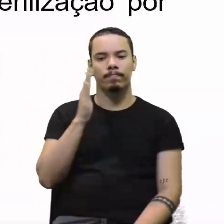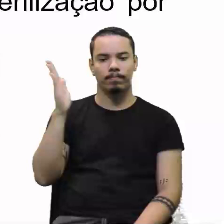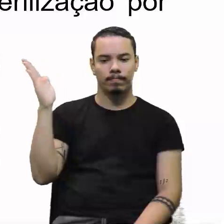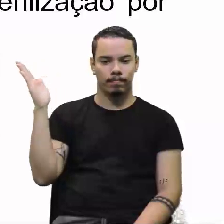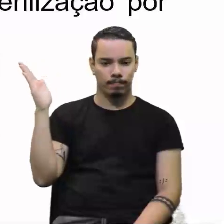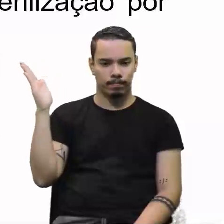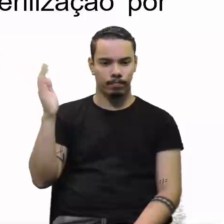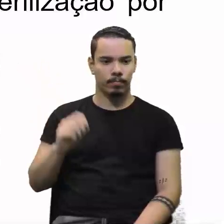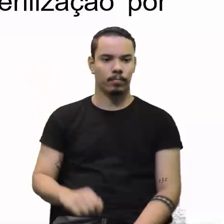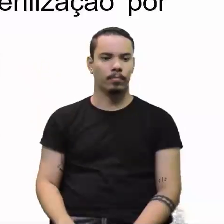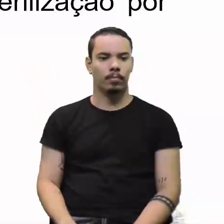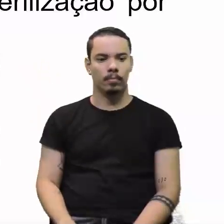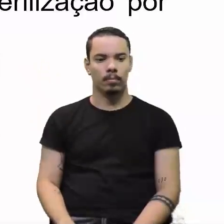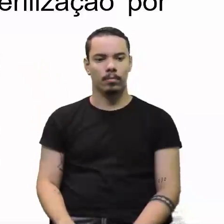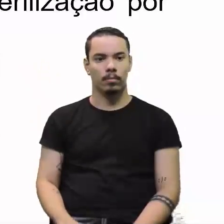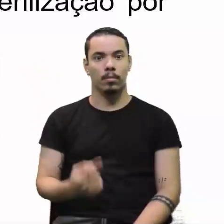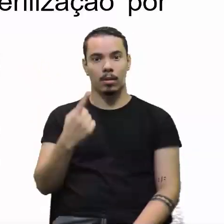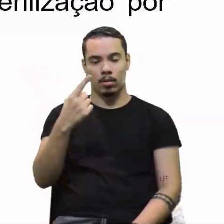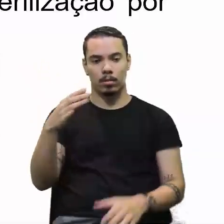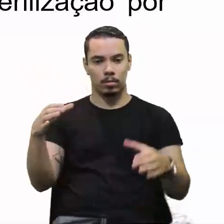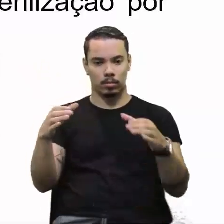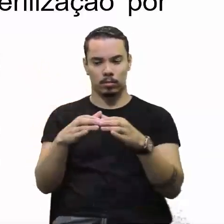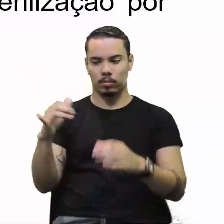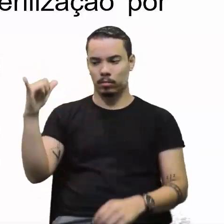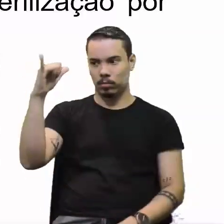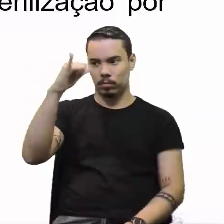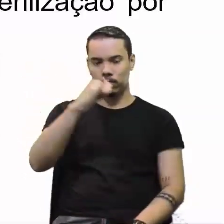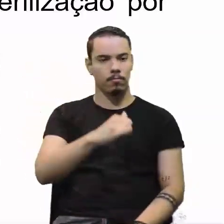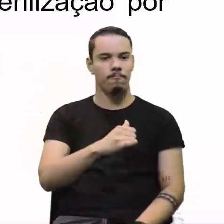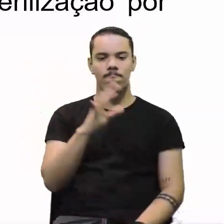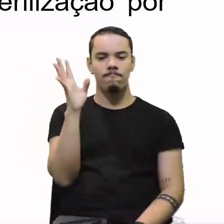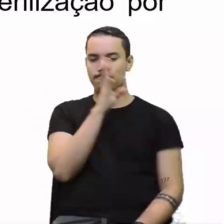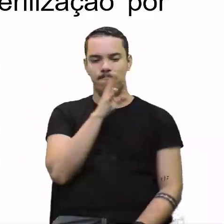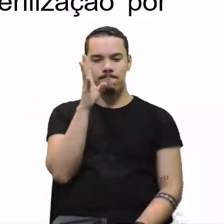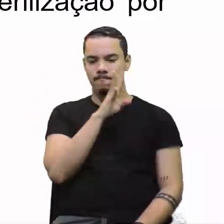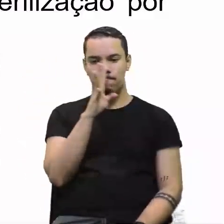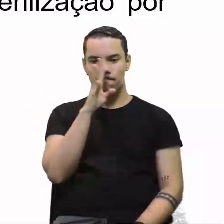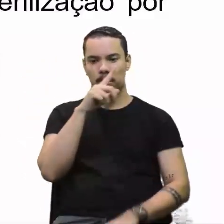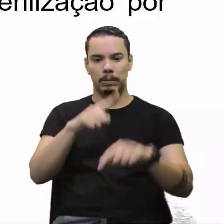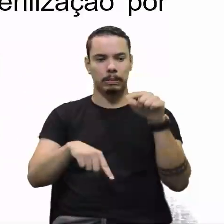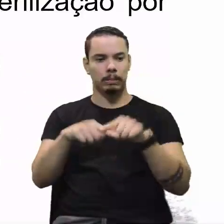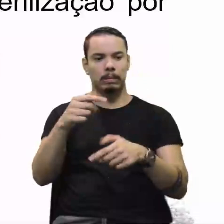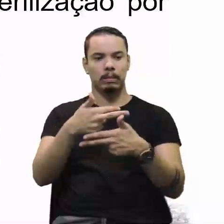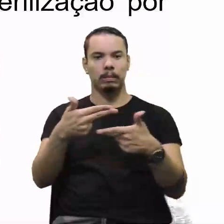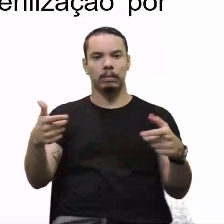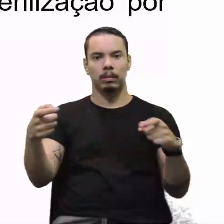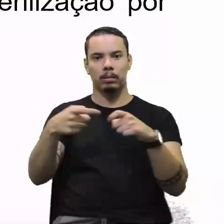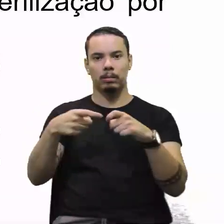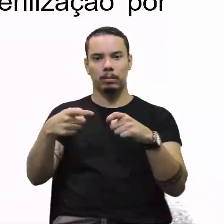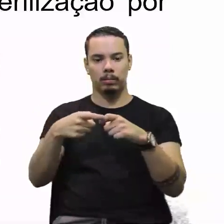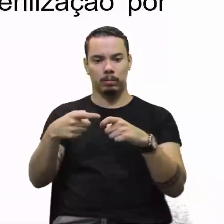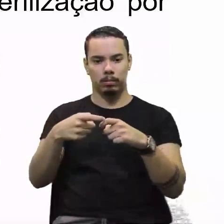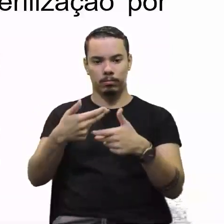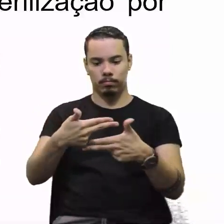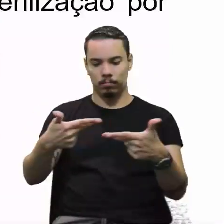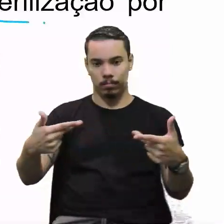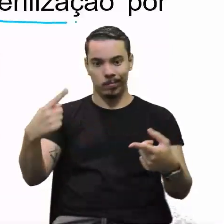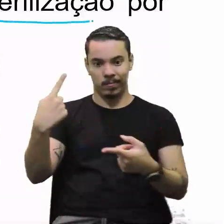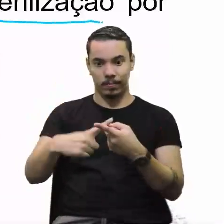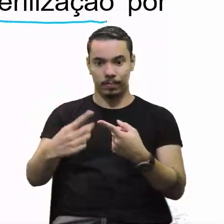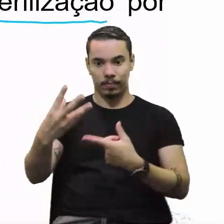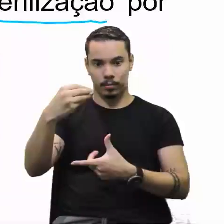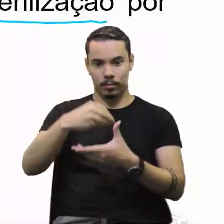apresentada no exemplo a seguir. Uma companhia aérea negou-se a transportar material médico por este portar